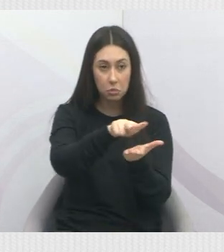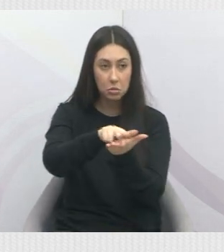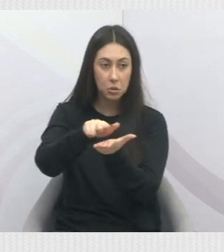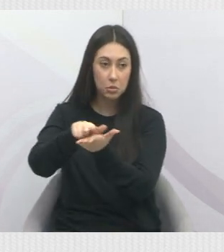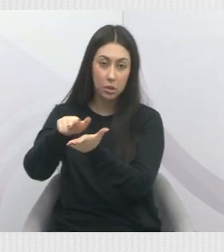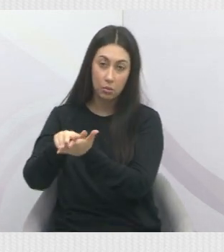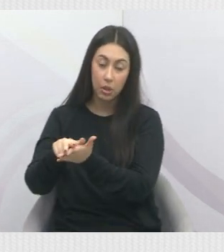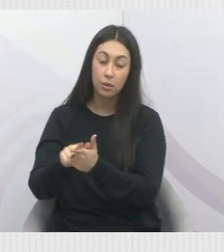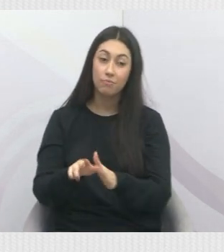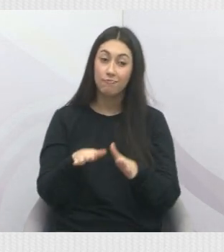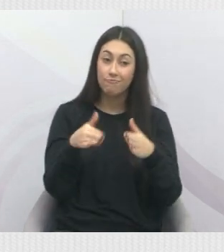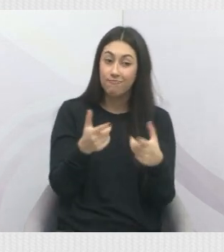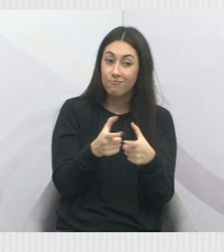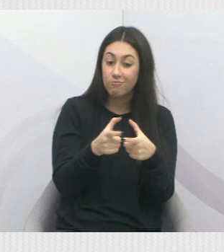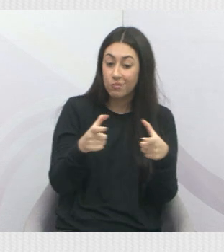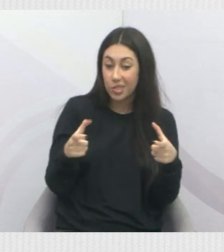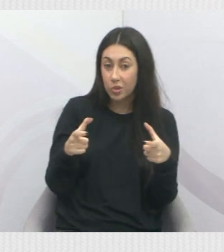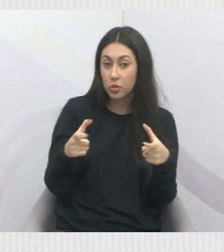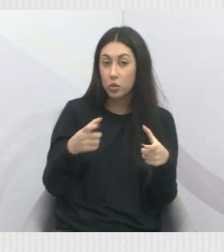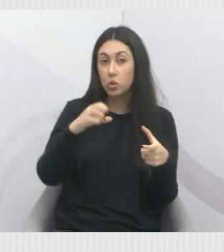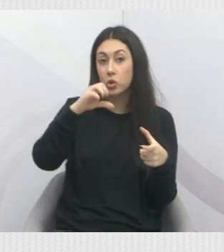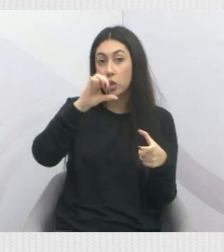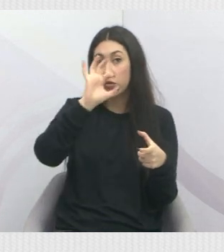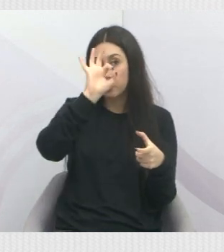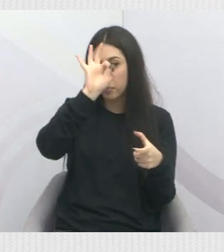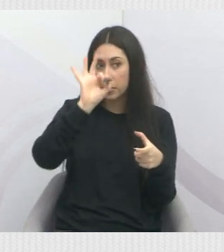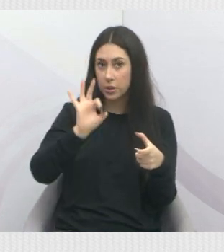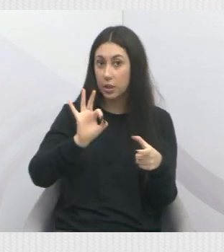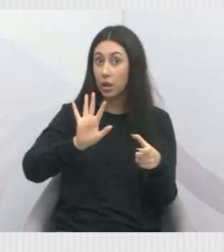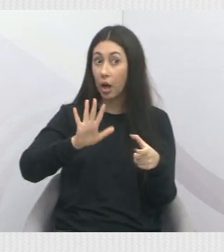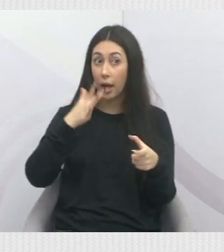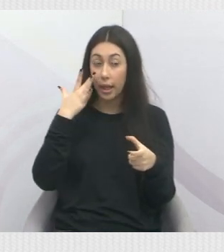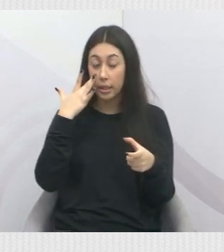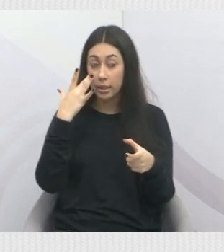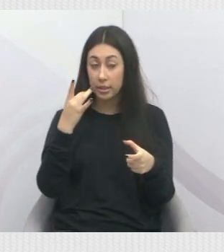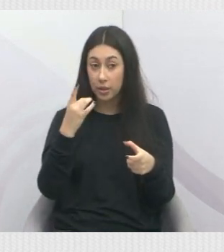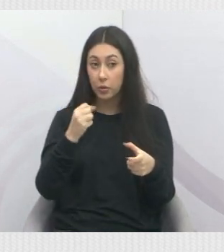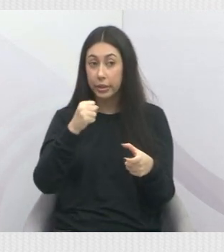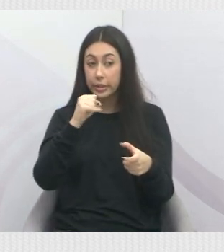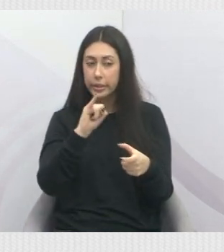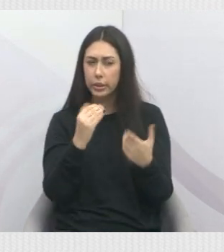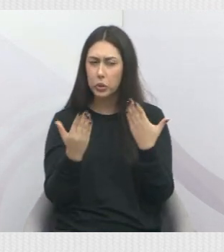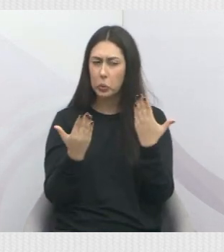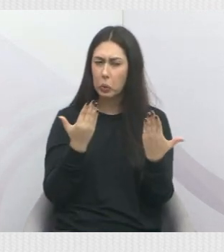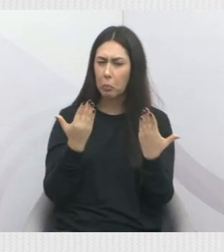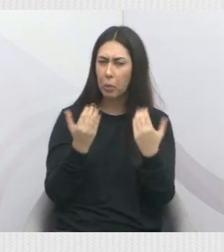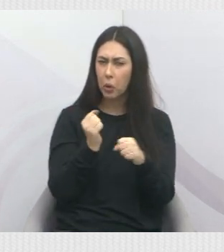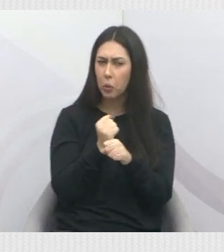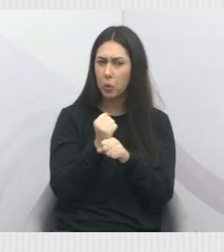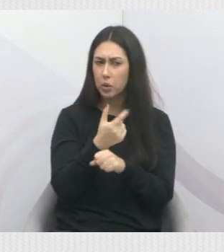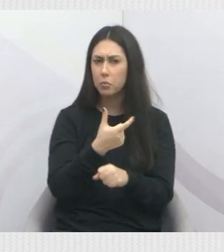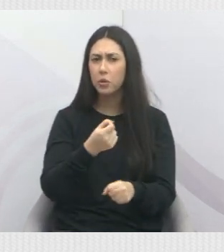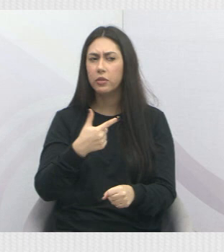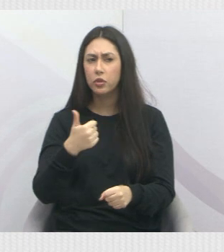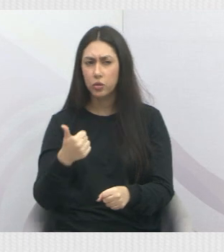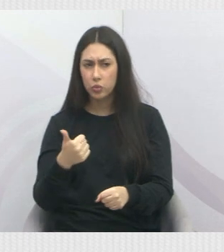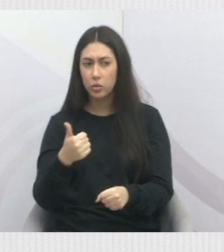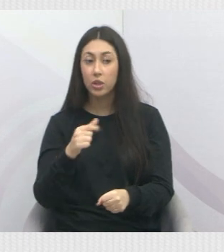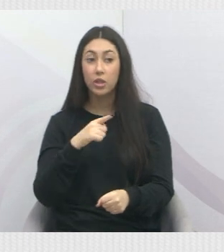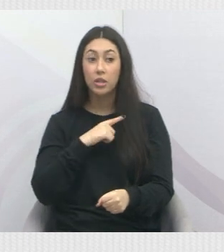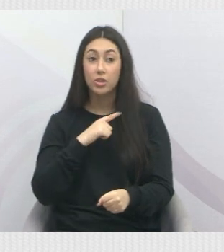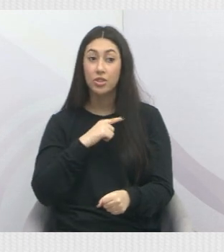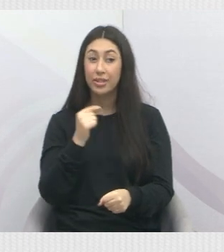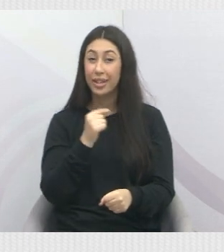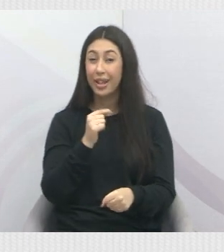internações, ou seja, um incremento de 9%. E vejam bem, se comparados em 2021, a gente tinha um incremento